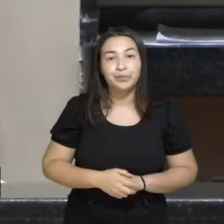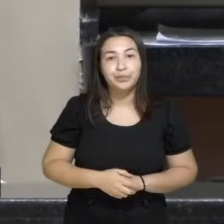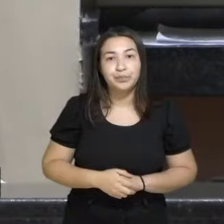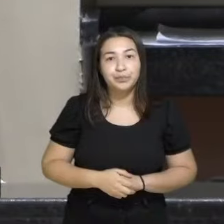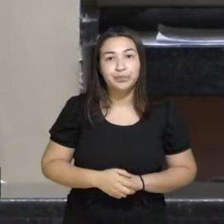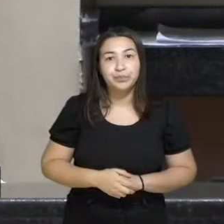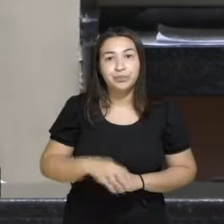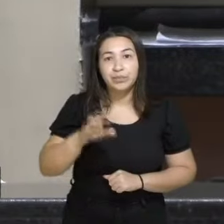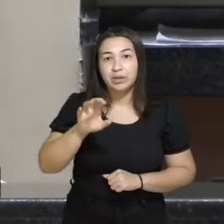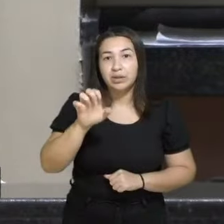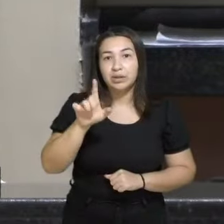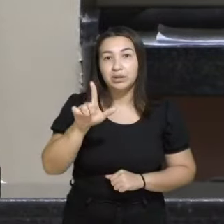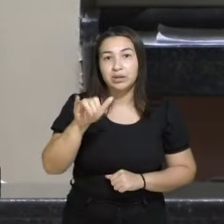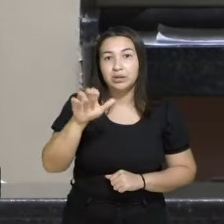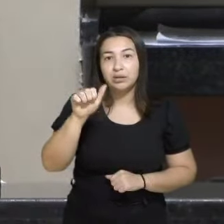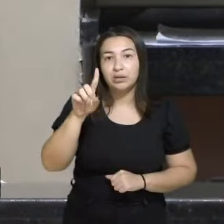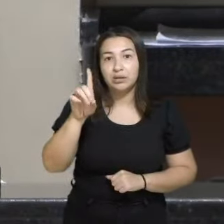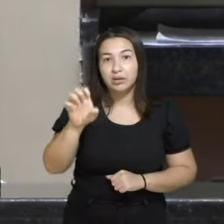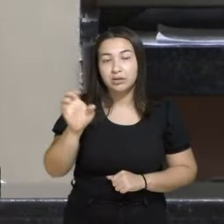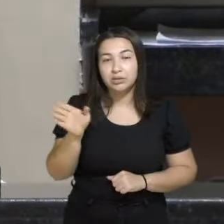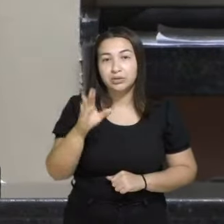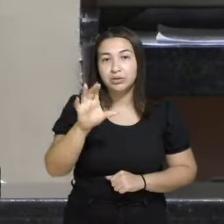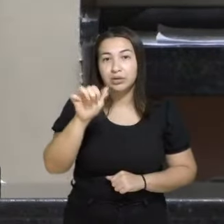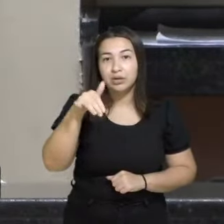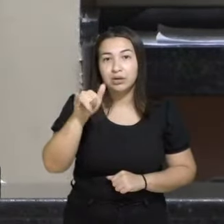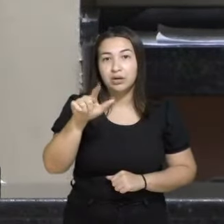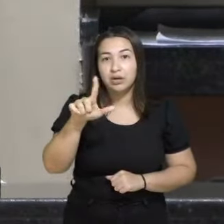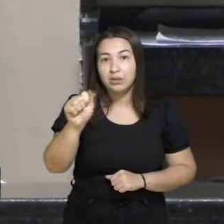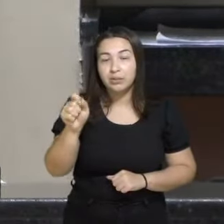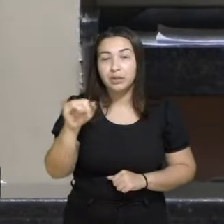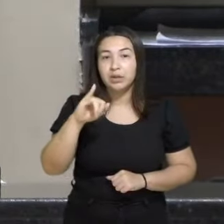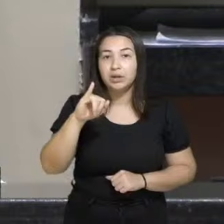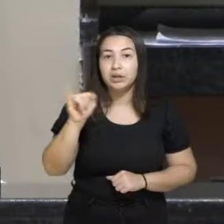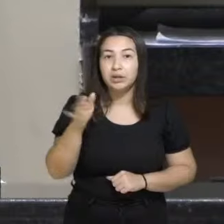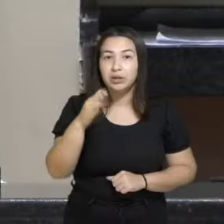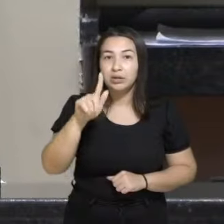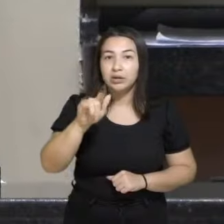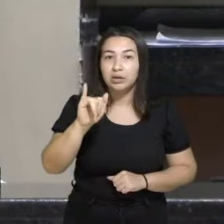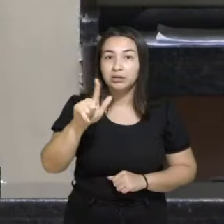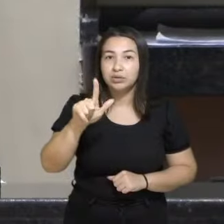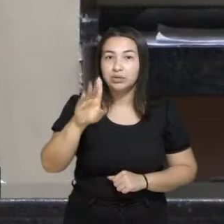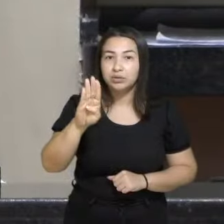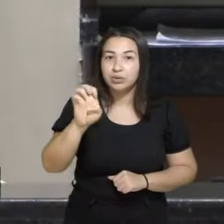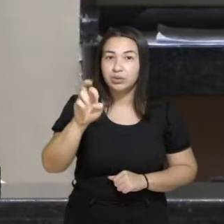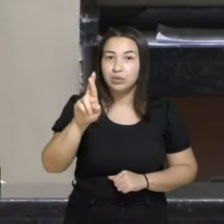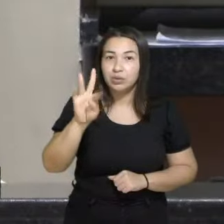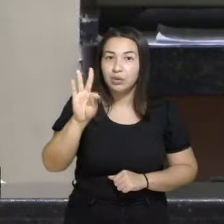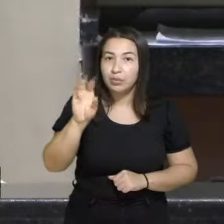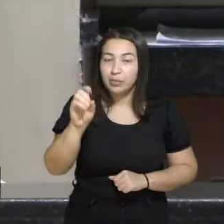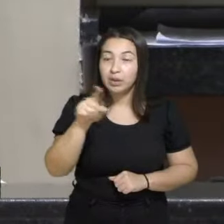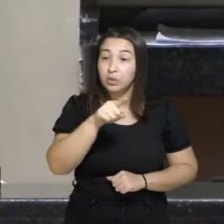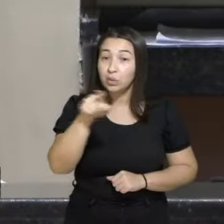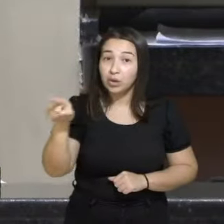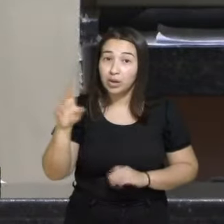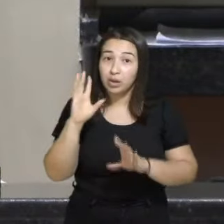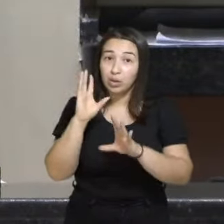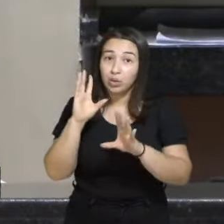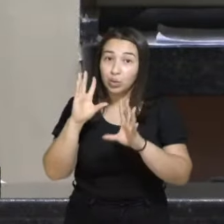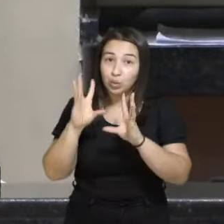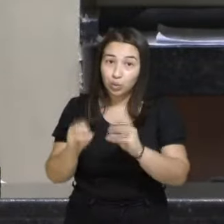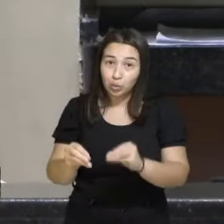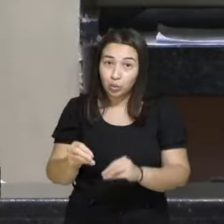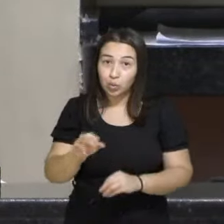Eliade Pontes Silva Reis, Camila Rocha Brito, Gilberto Ribeiro de Lima Júnior, policiais militares do Estado de Santa